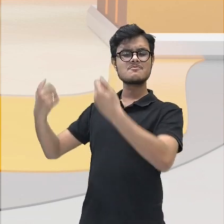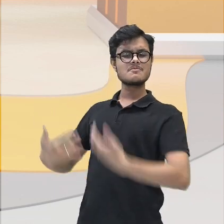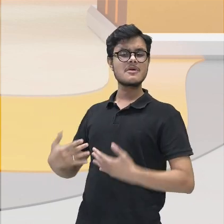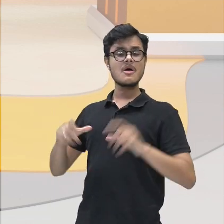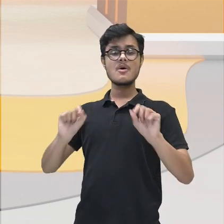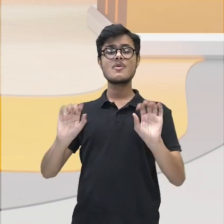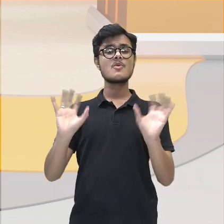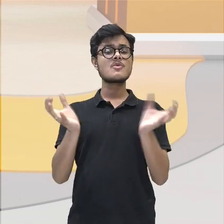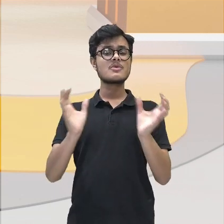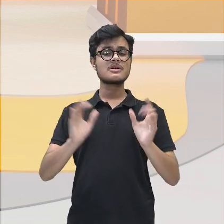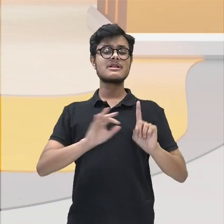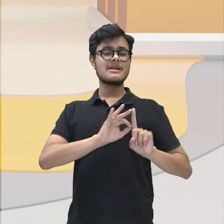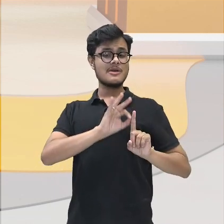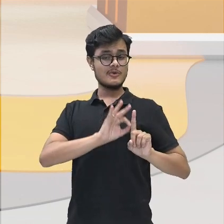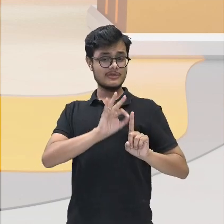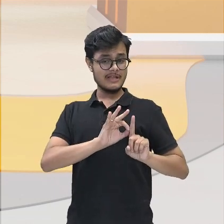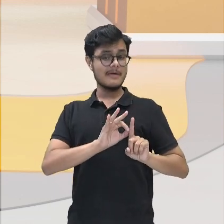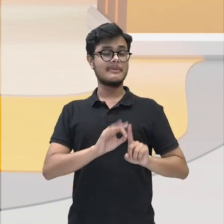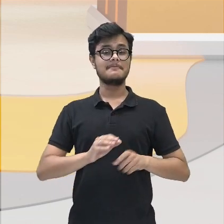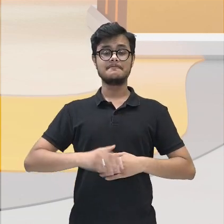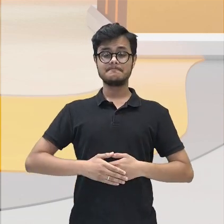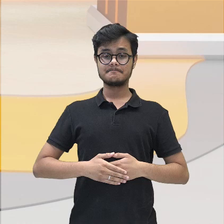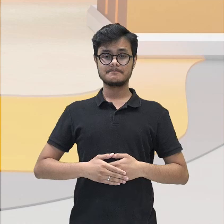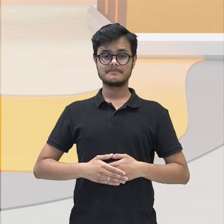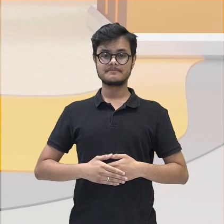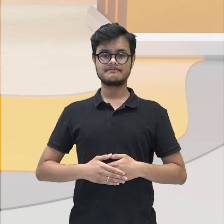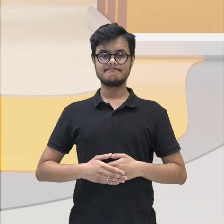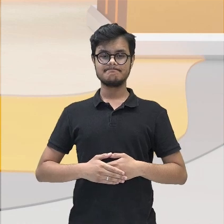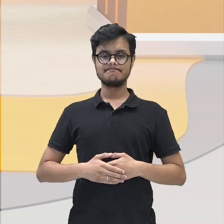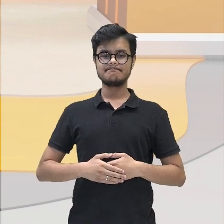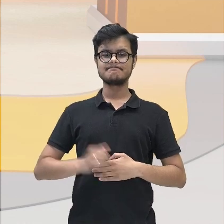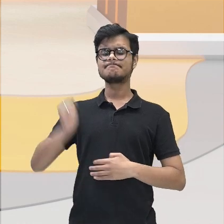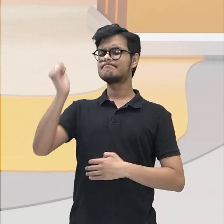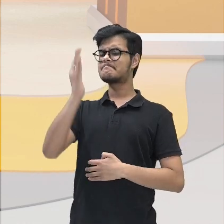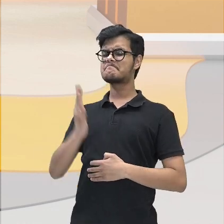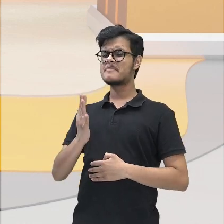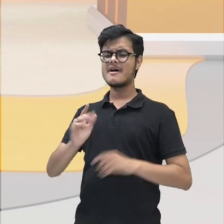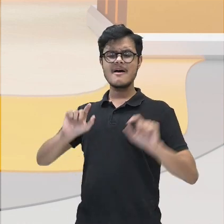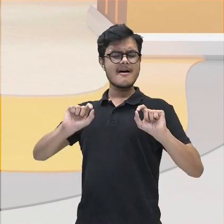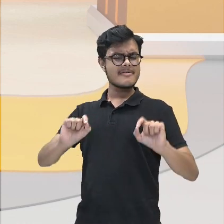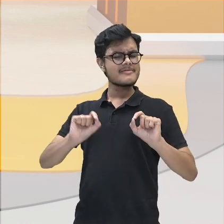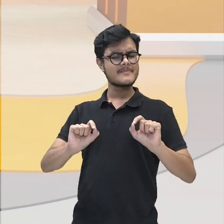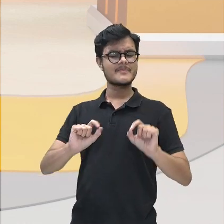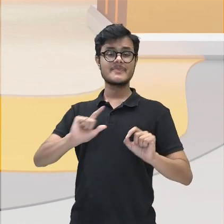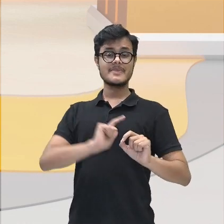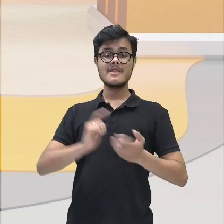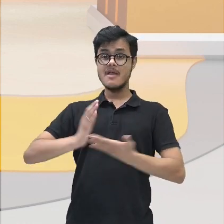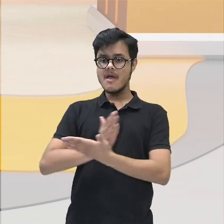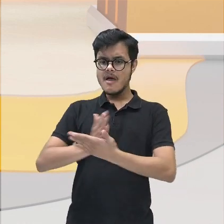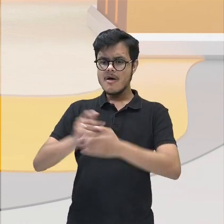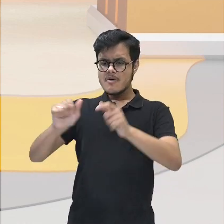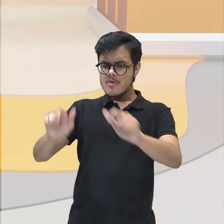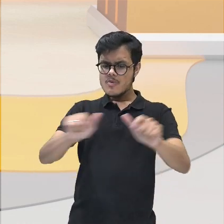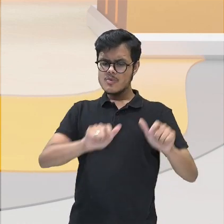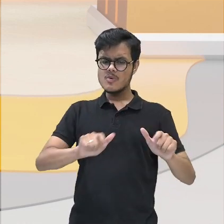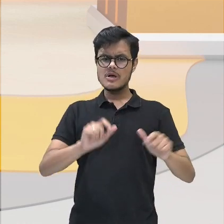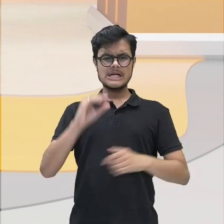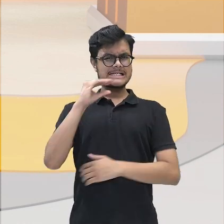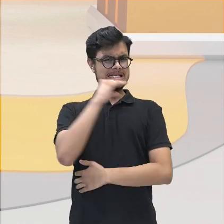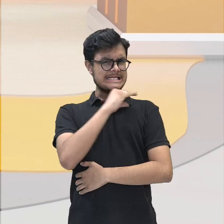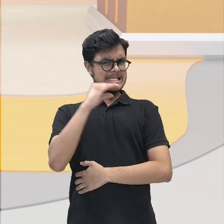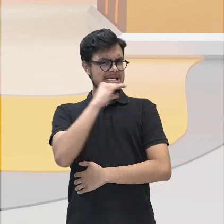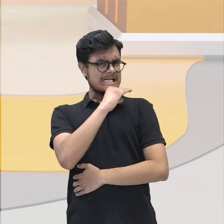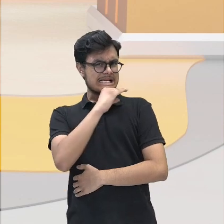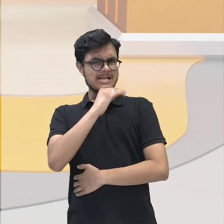clima e o tempo atmosférico. No Brasil, quer dizer que em alguns lugares faz calor e outros